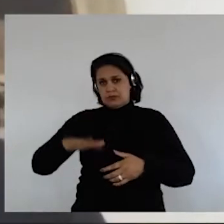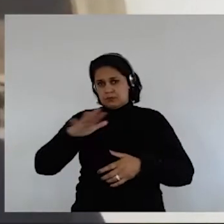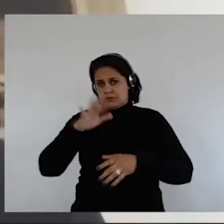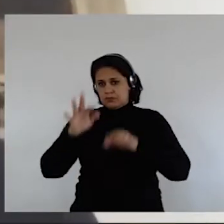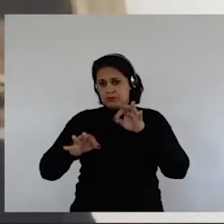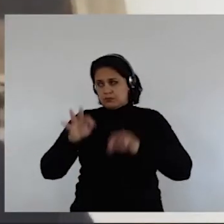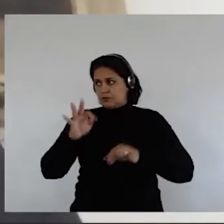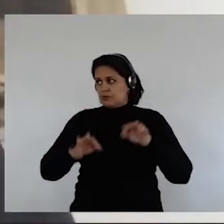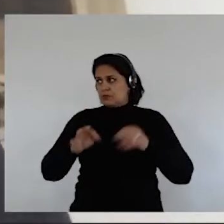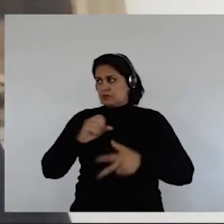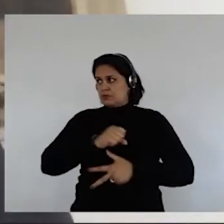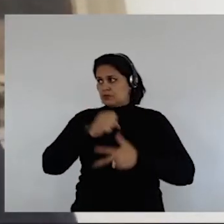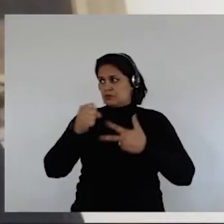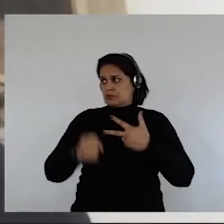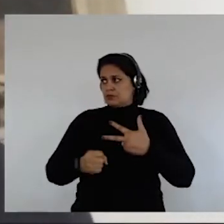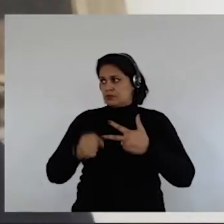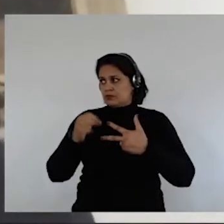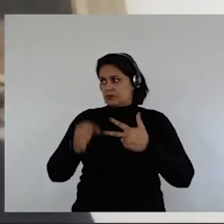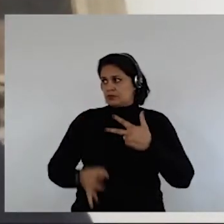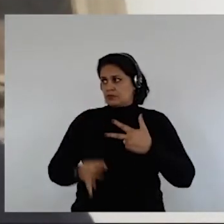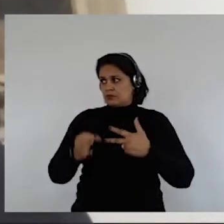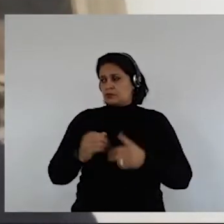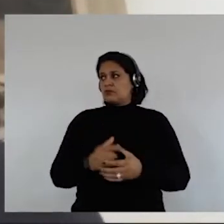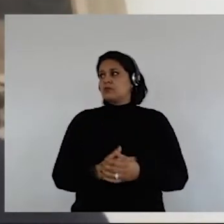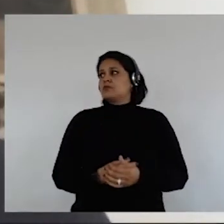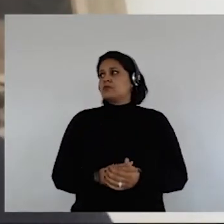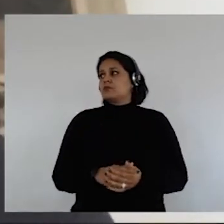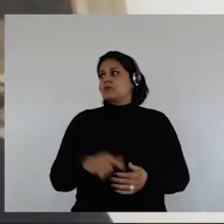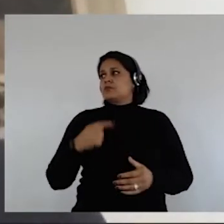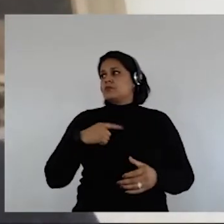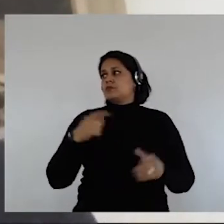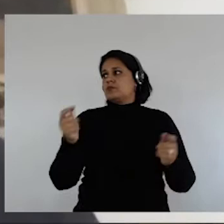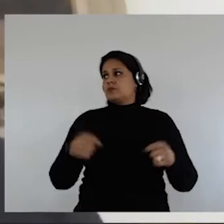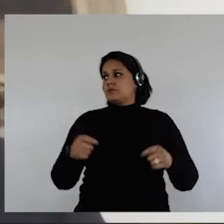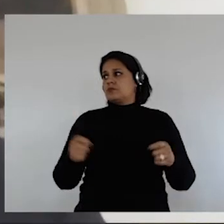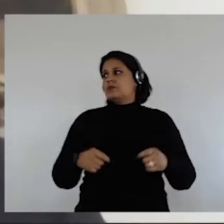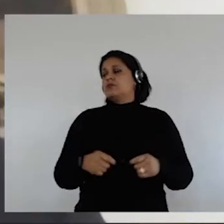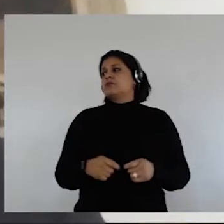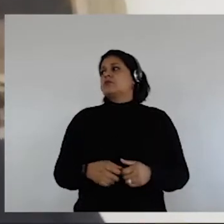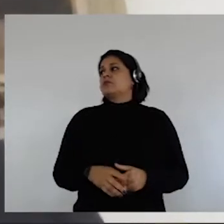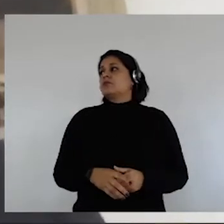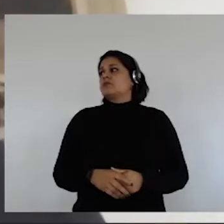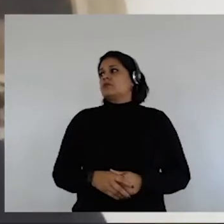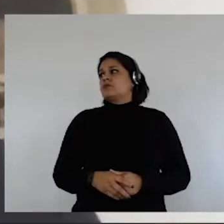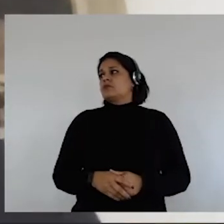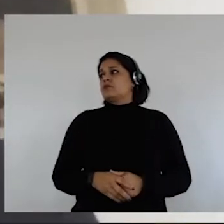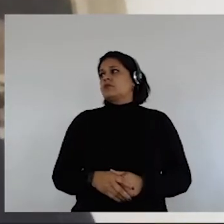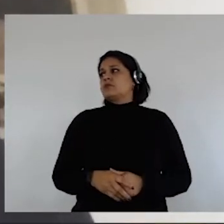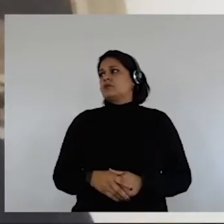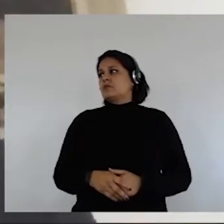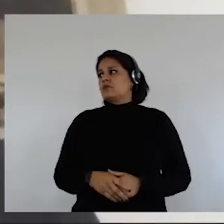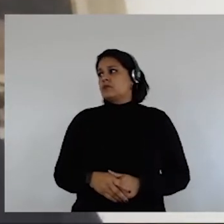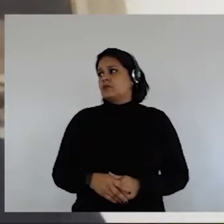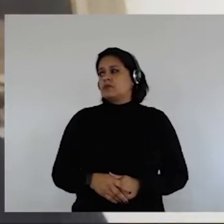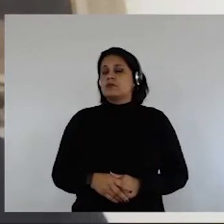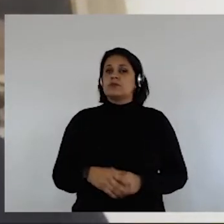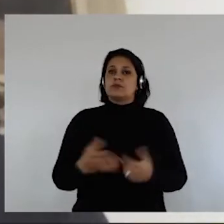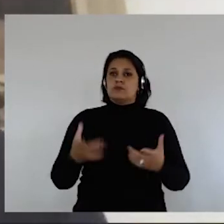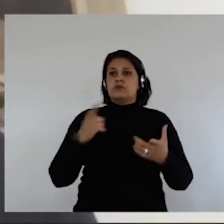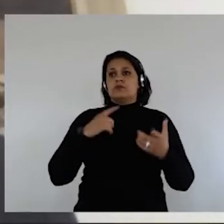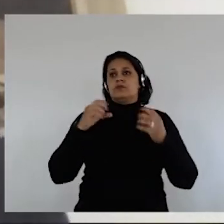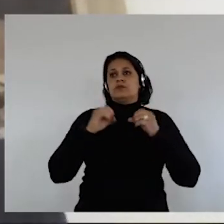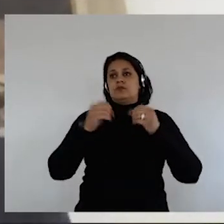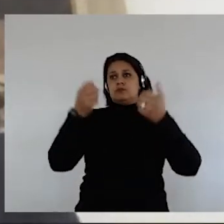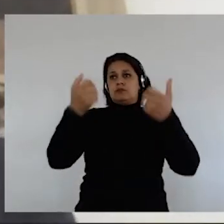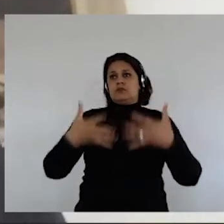Judiciário terão a chance de se manifestar a respeito. Essas são as considerações que eu tinha a tecer hoje. Agradeço a atenção